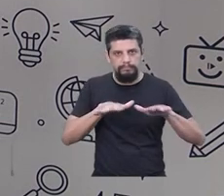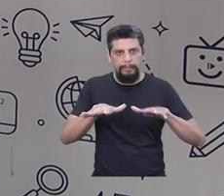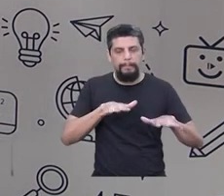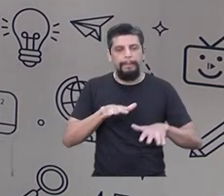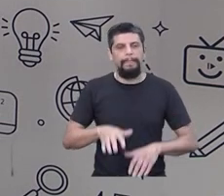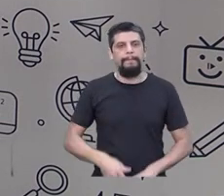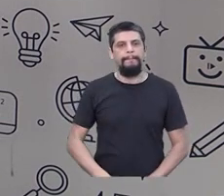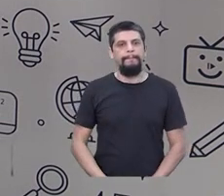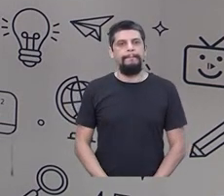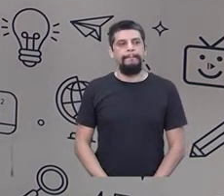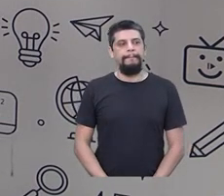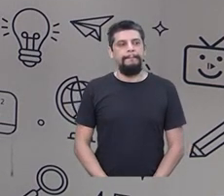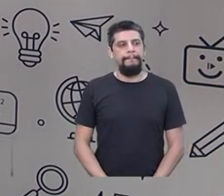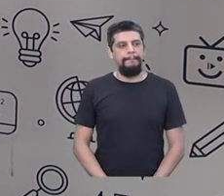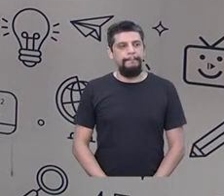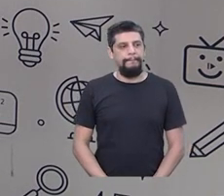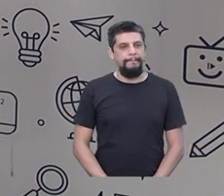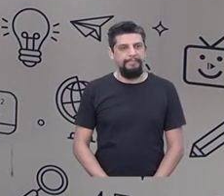Movimento!